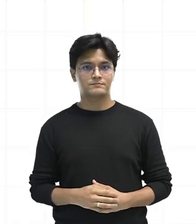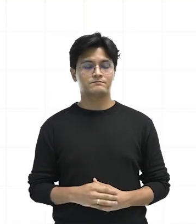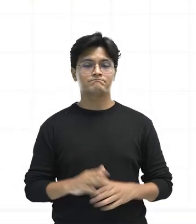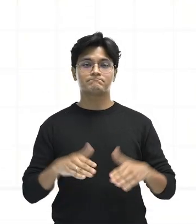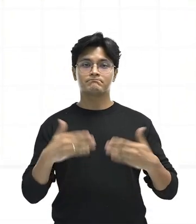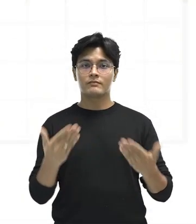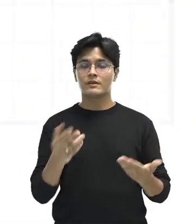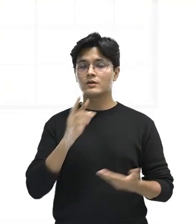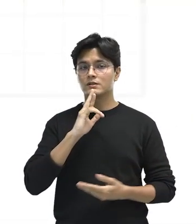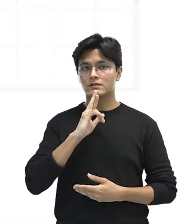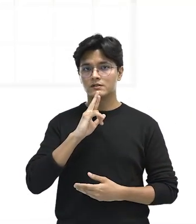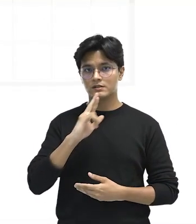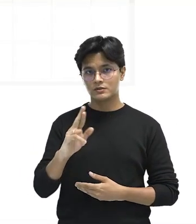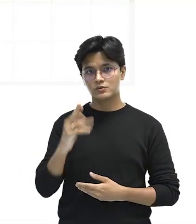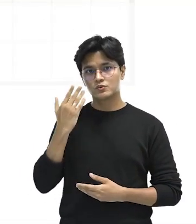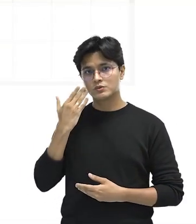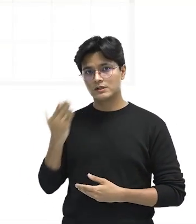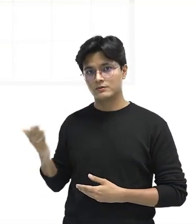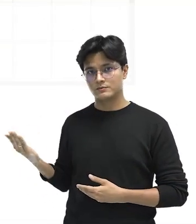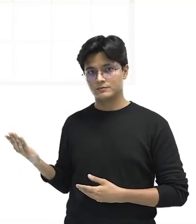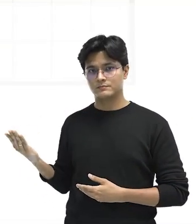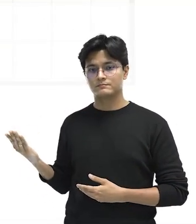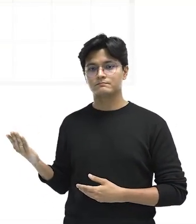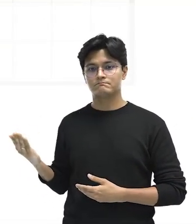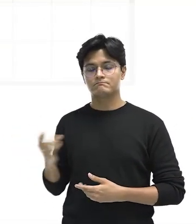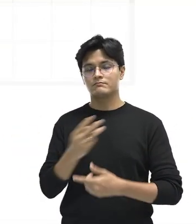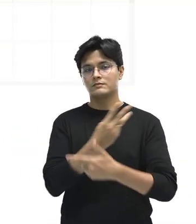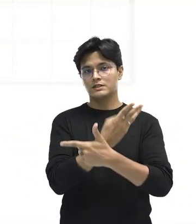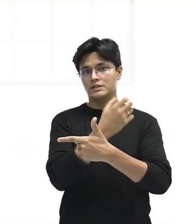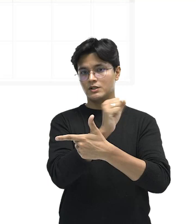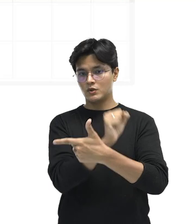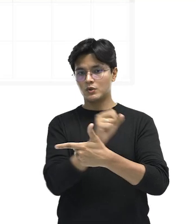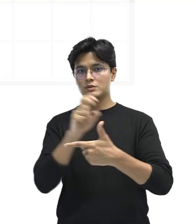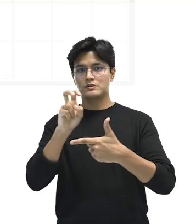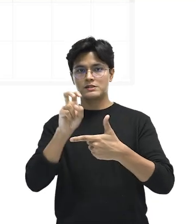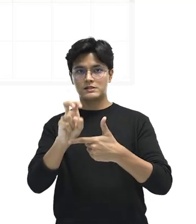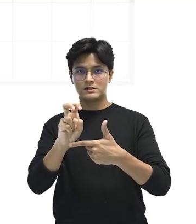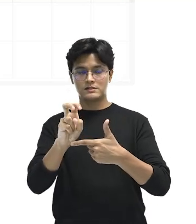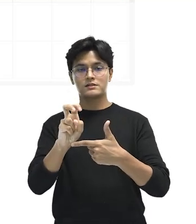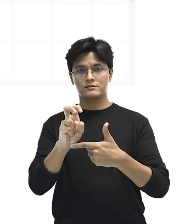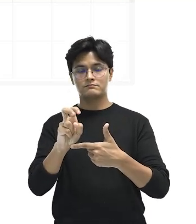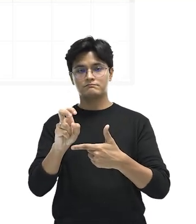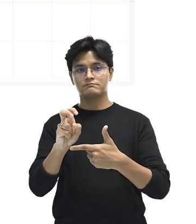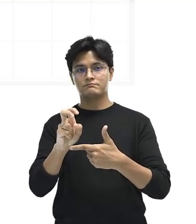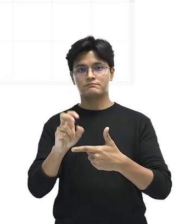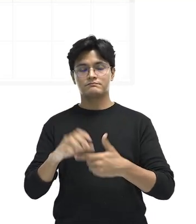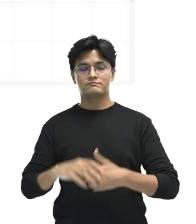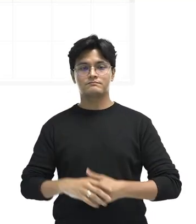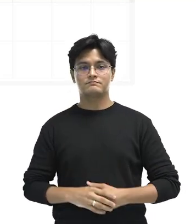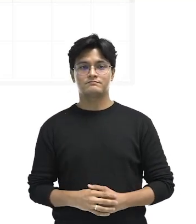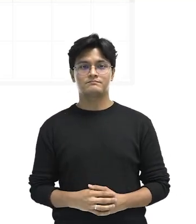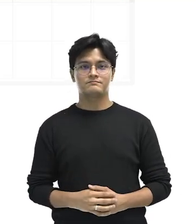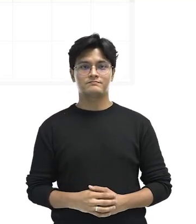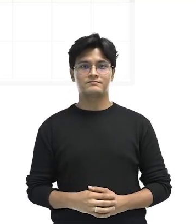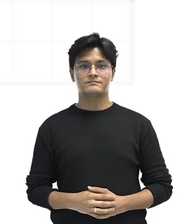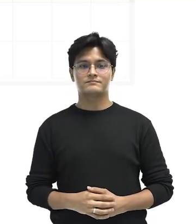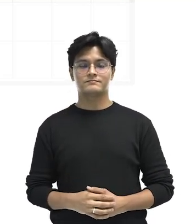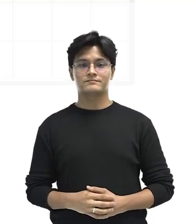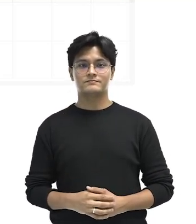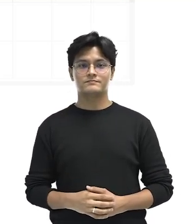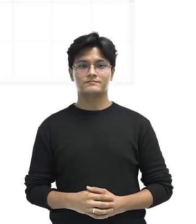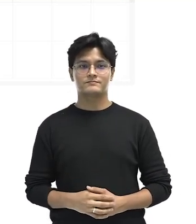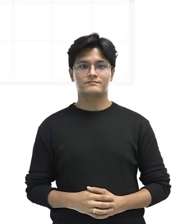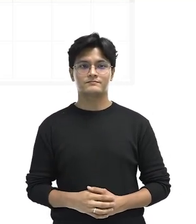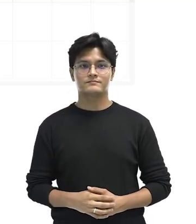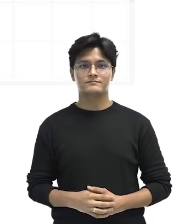Então o resultado aqui dessa divisão vai ser 38 dividido por 5. Então a gente já